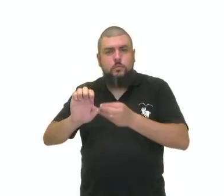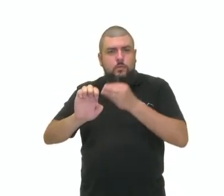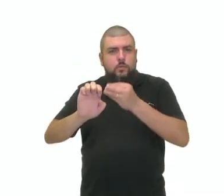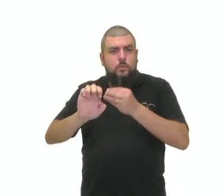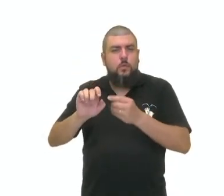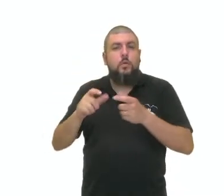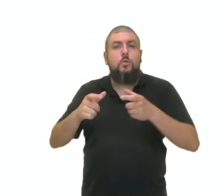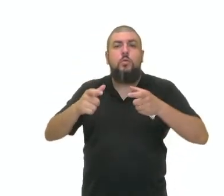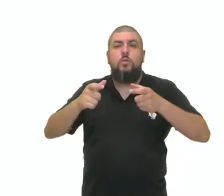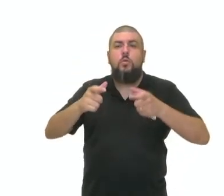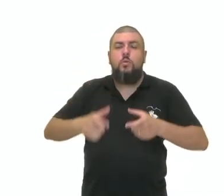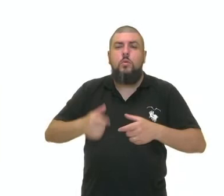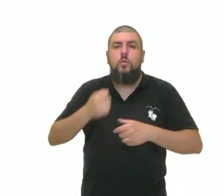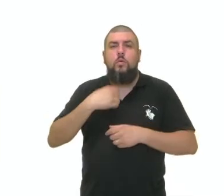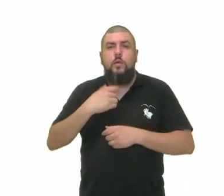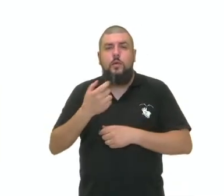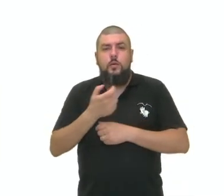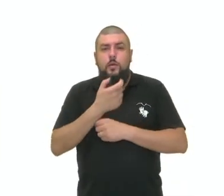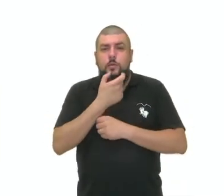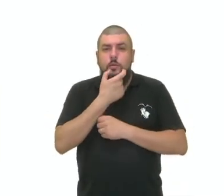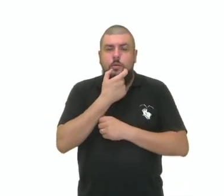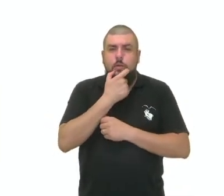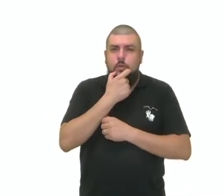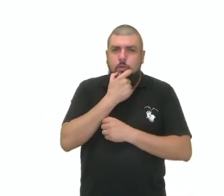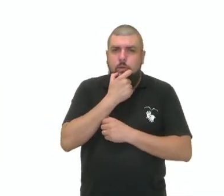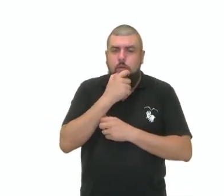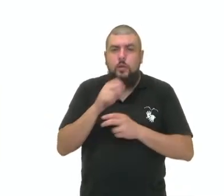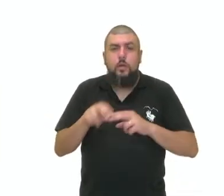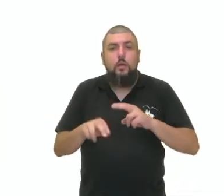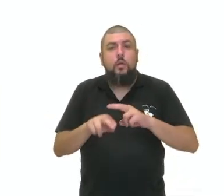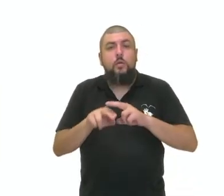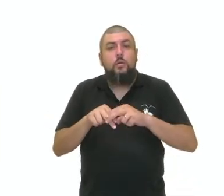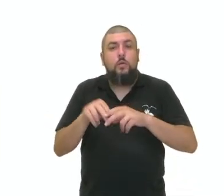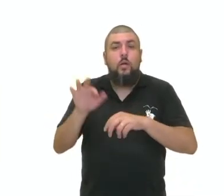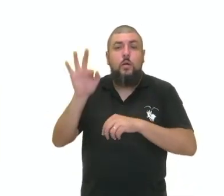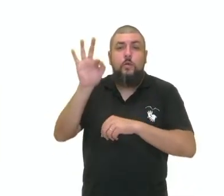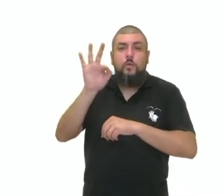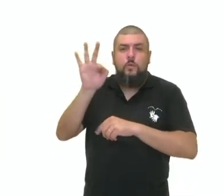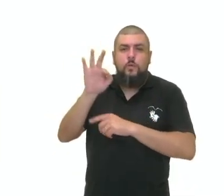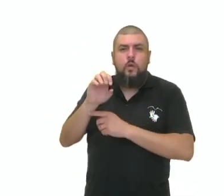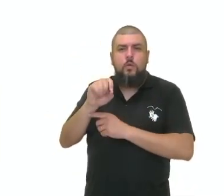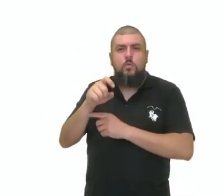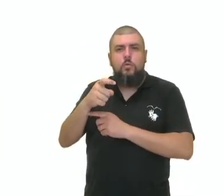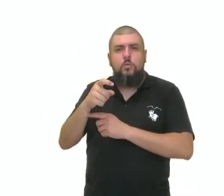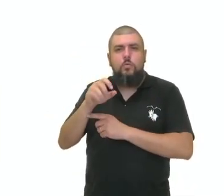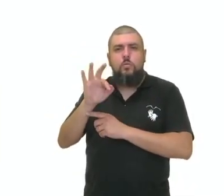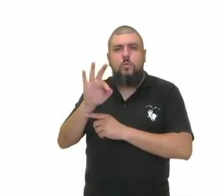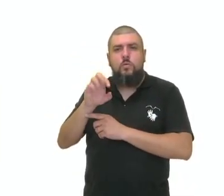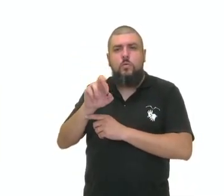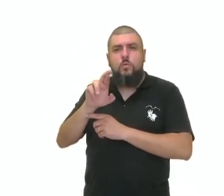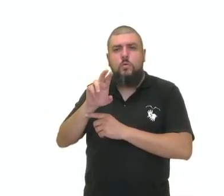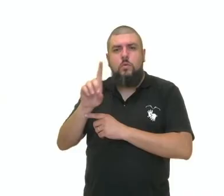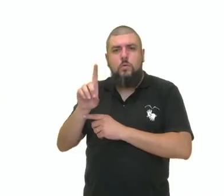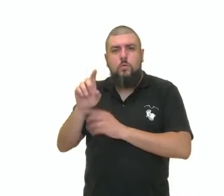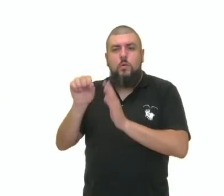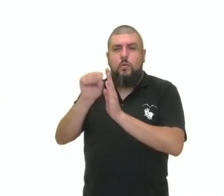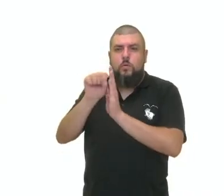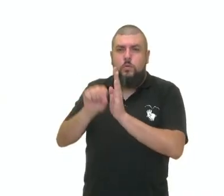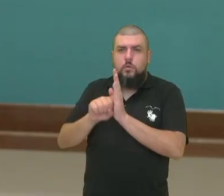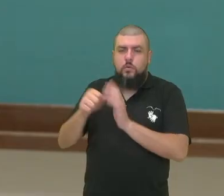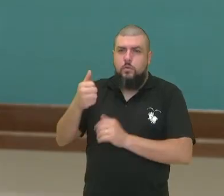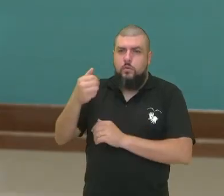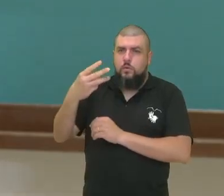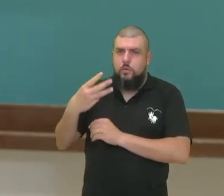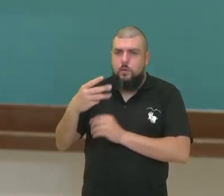Grã-Bretanha devido às pesquisas realizadas na Universidade de Oxford, ainda no século XIII. Então, já no século